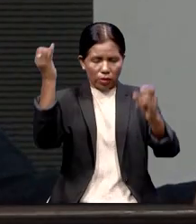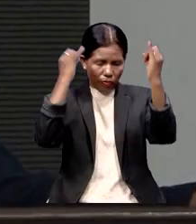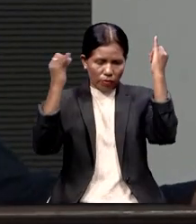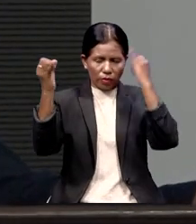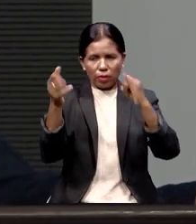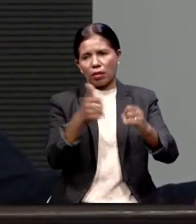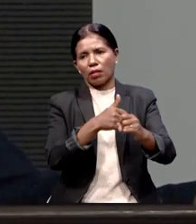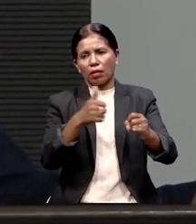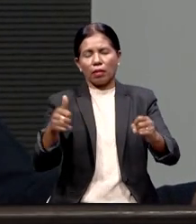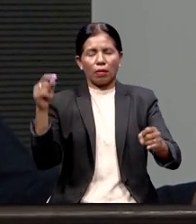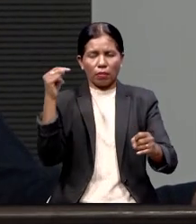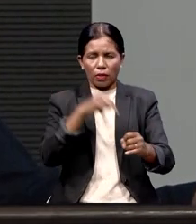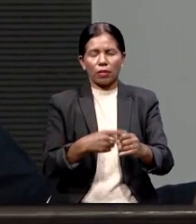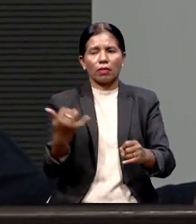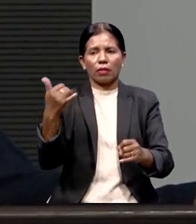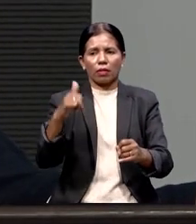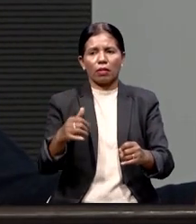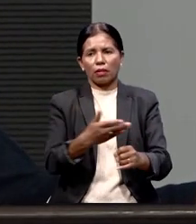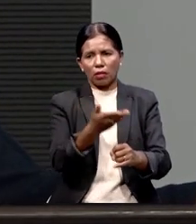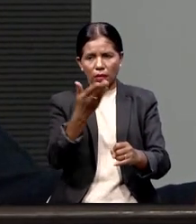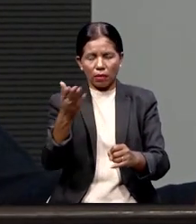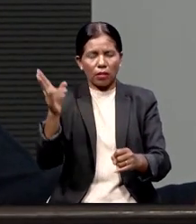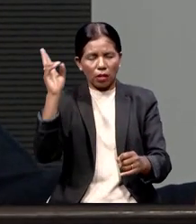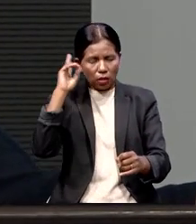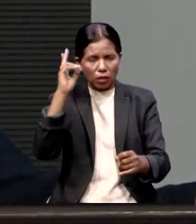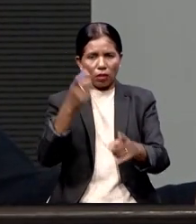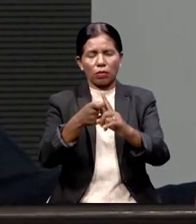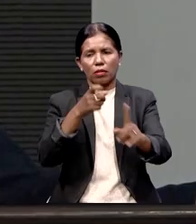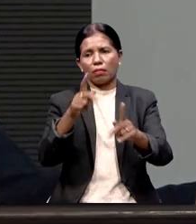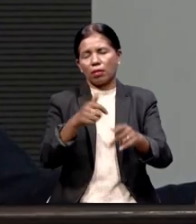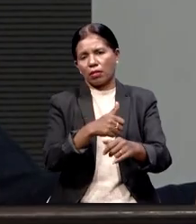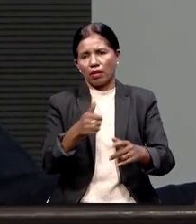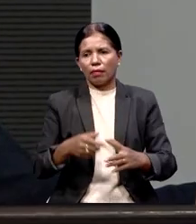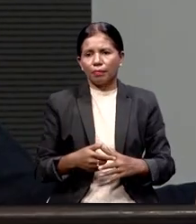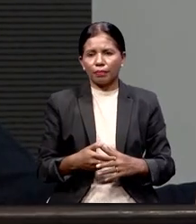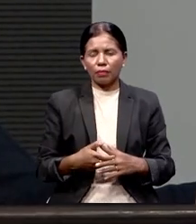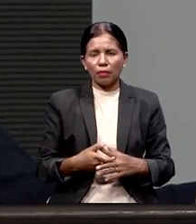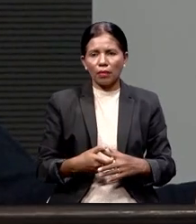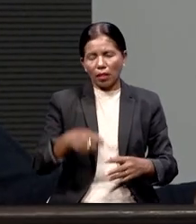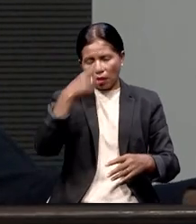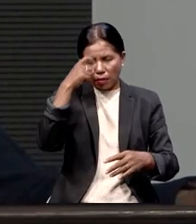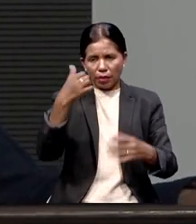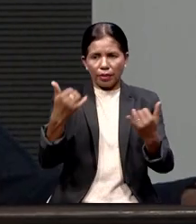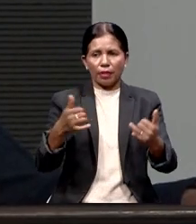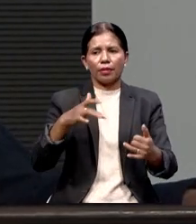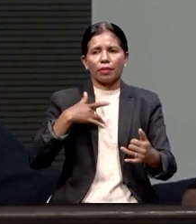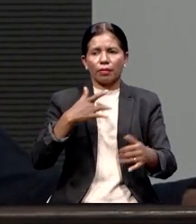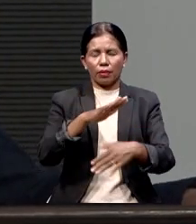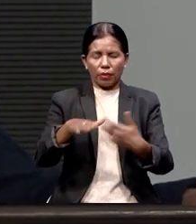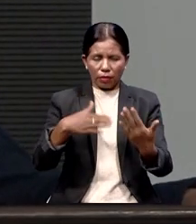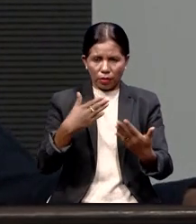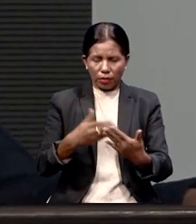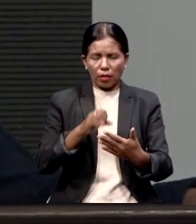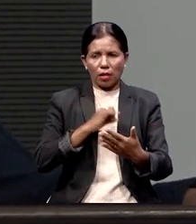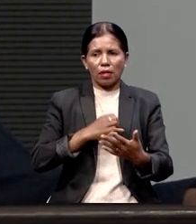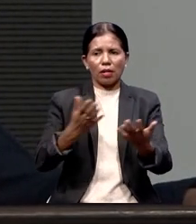ka hoax sira ne be, na lume da botia rona, o se ema selo. Tamba ne nuni, o sentimento zenuino, ao